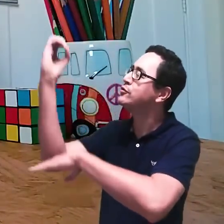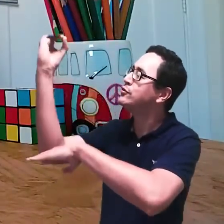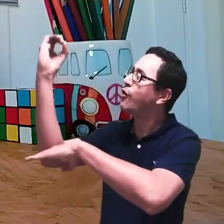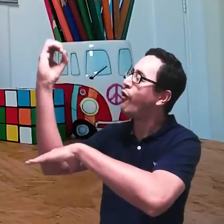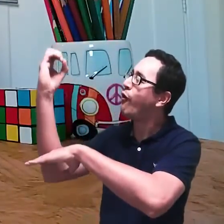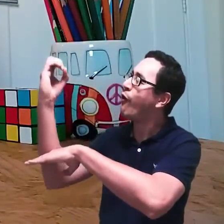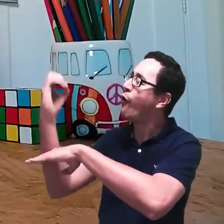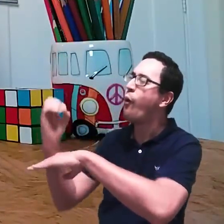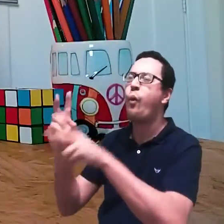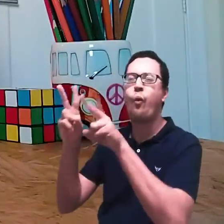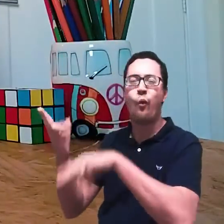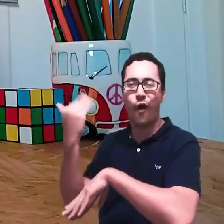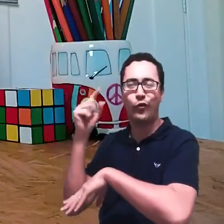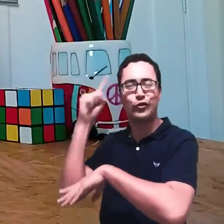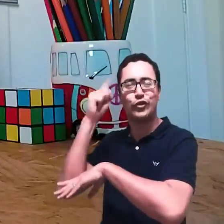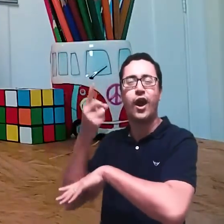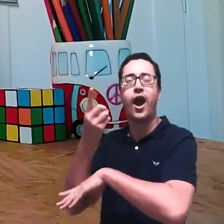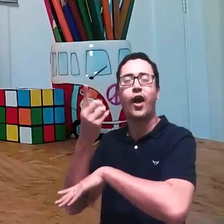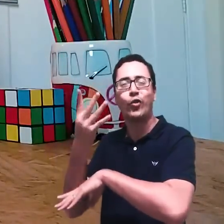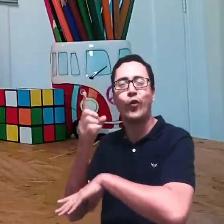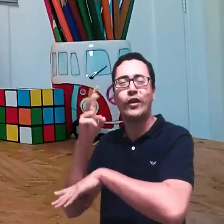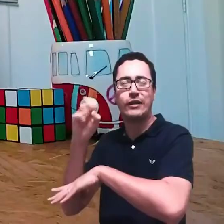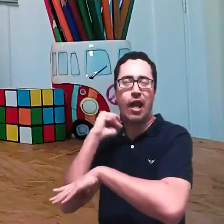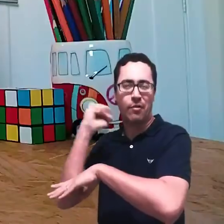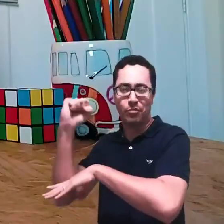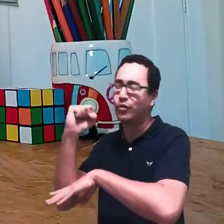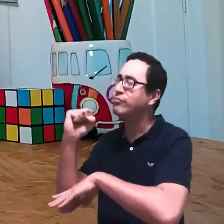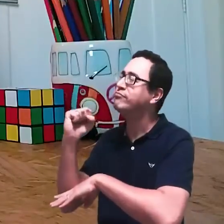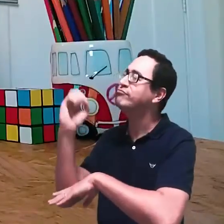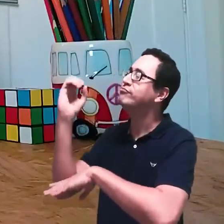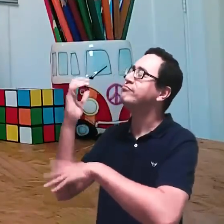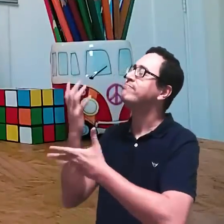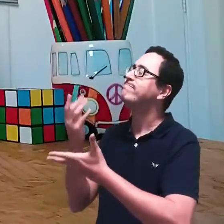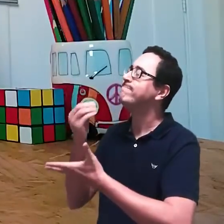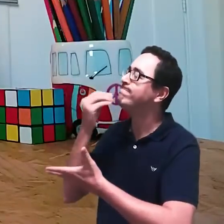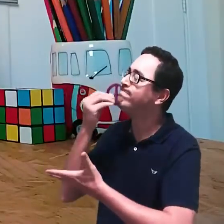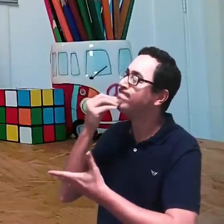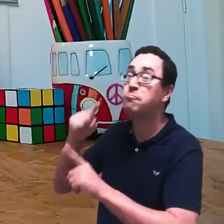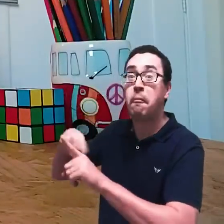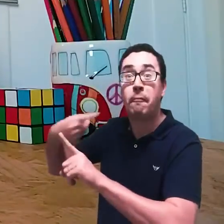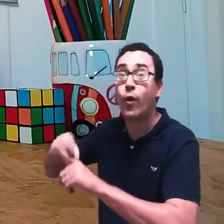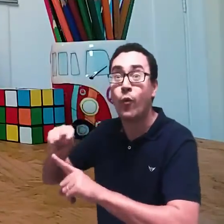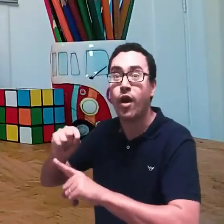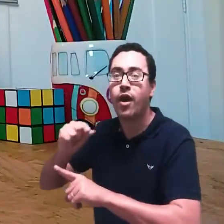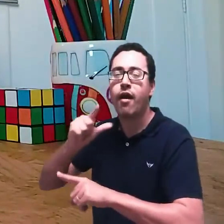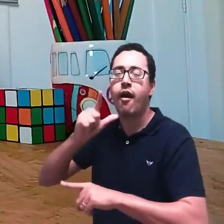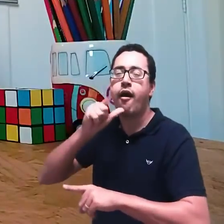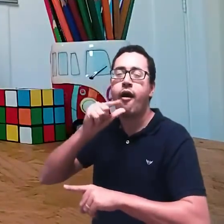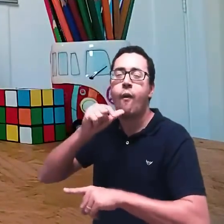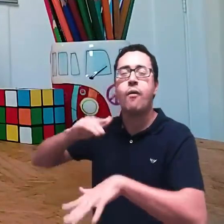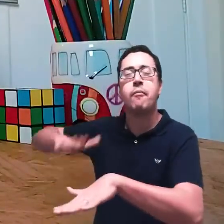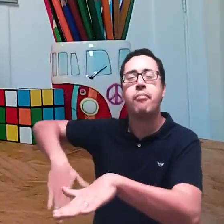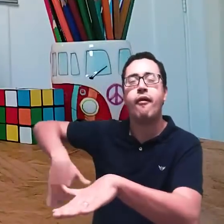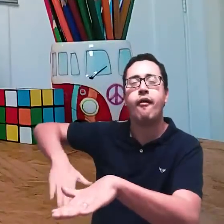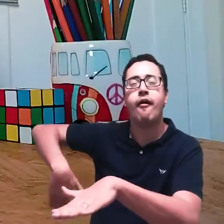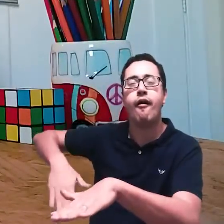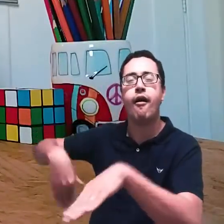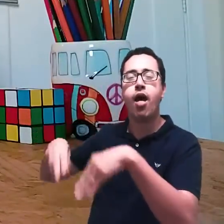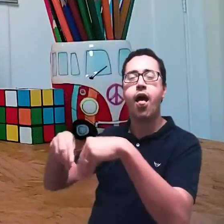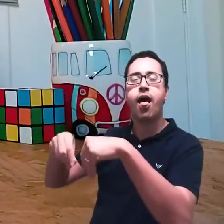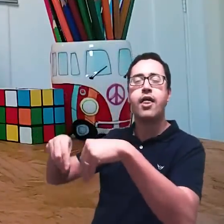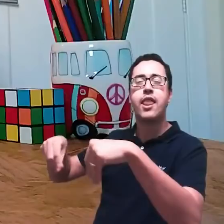prédios, eu queria que tivesse uma praia, uma areia e o mar lá no fundo. Ia ser demais.